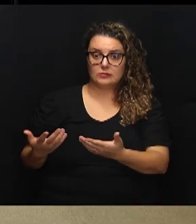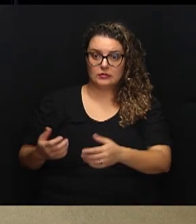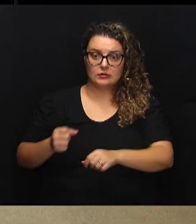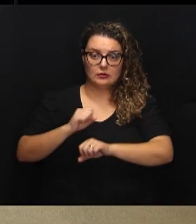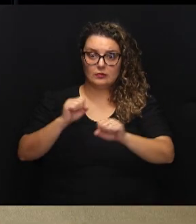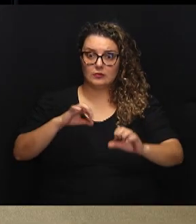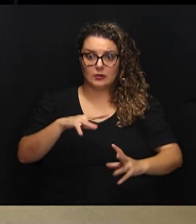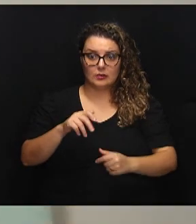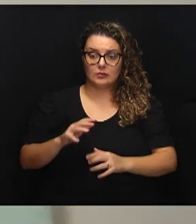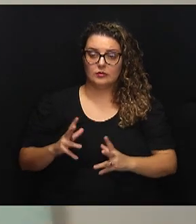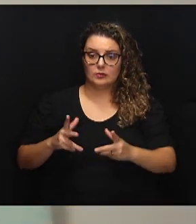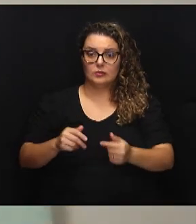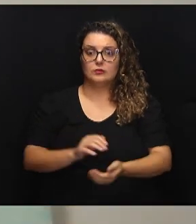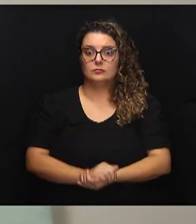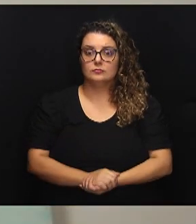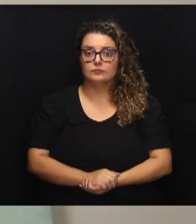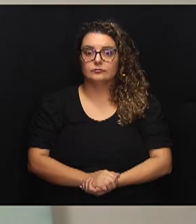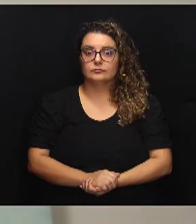todo?